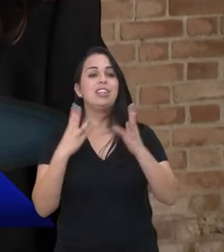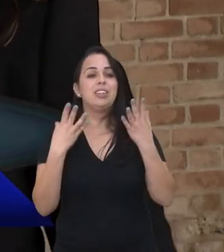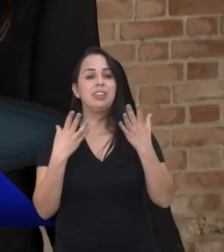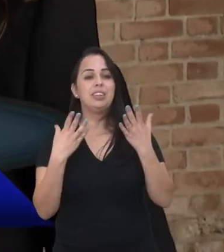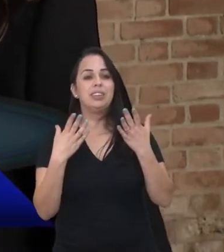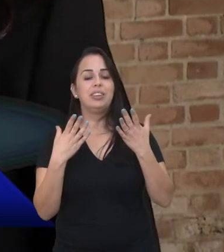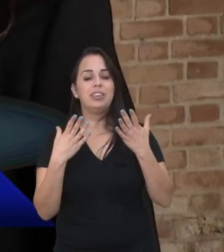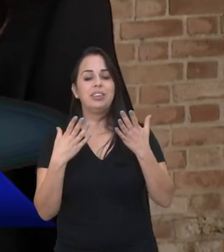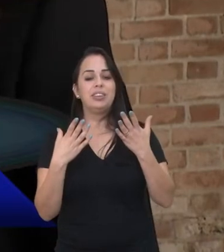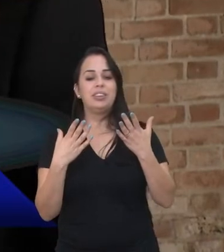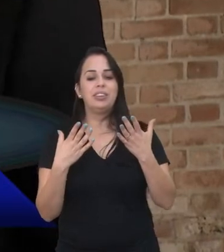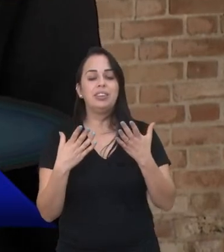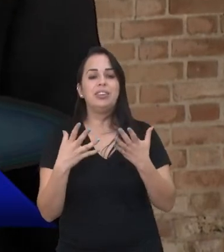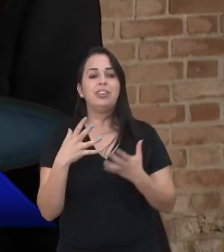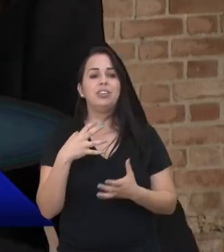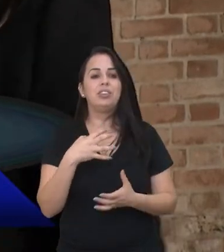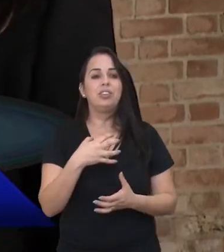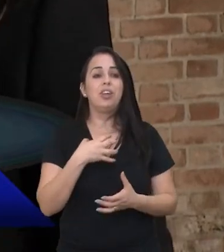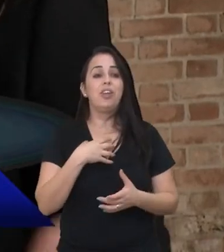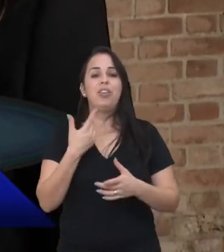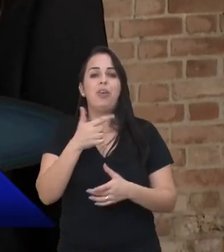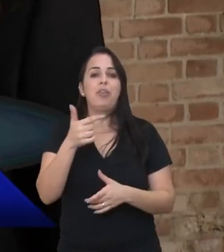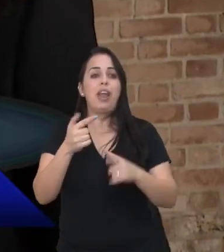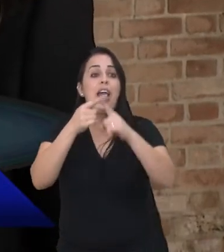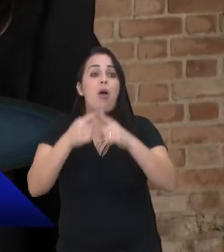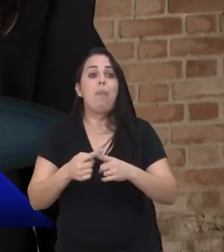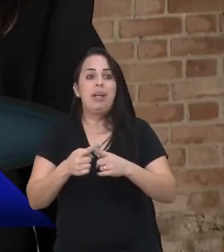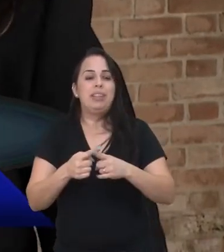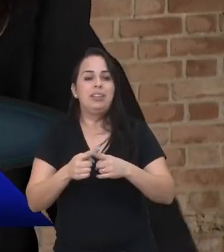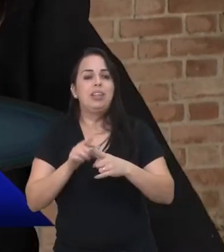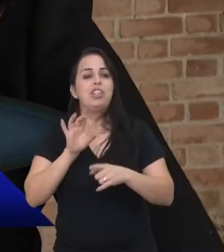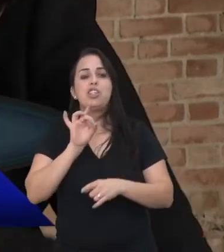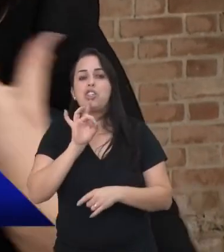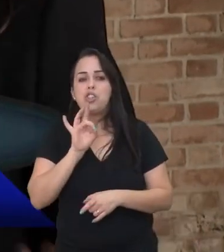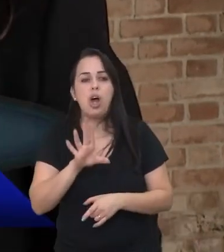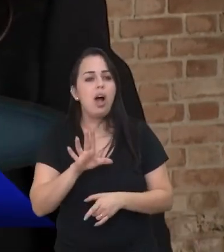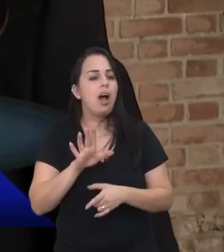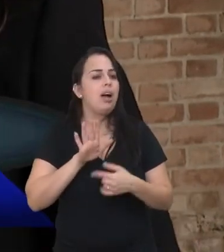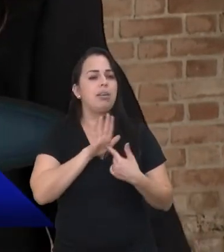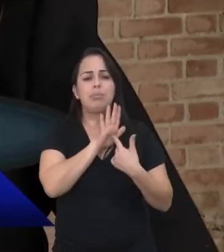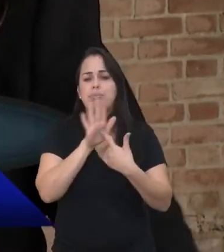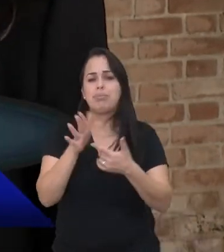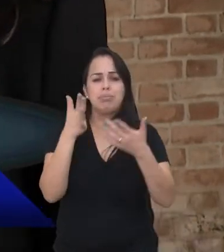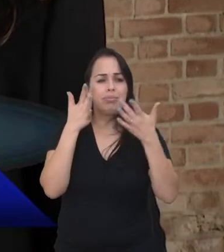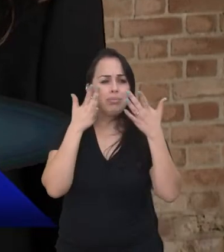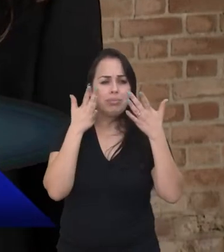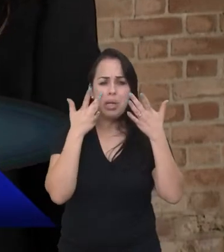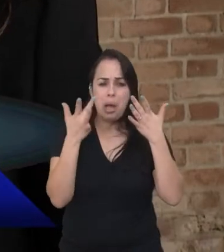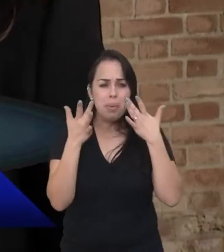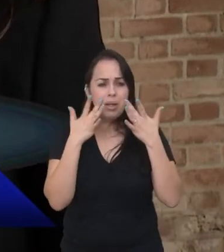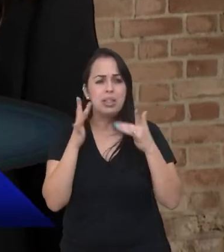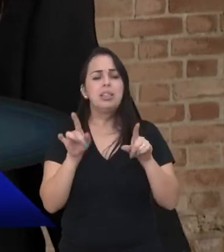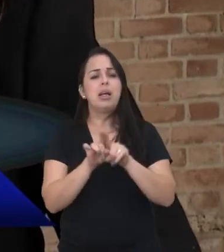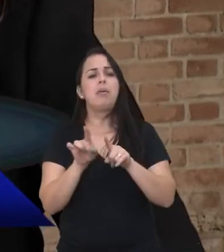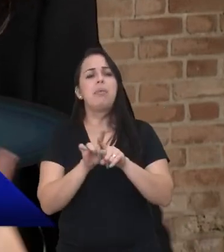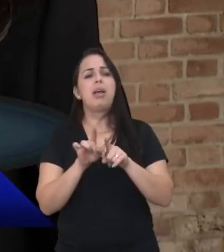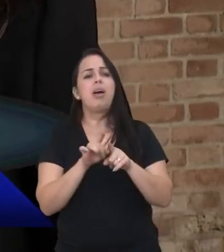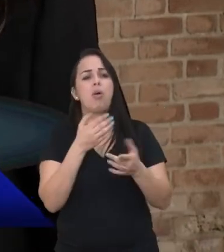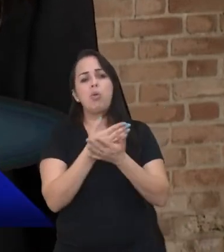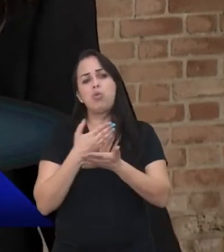diferente das outras edições esse ano não vai secar não vai ter um a competitivo serão apenas as atividades apresentações e